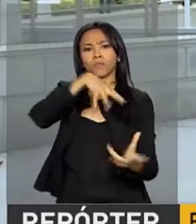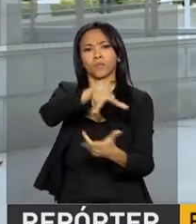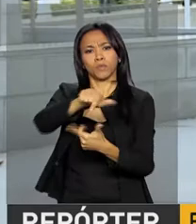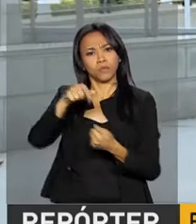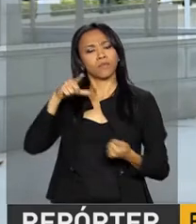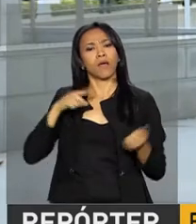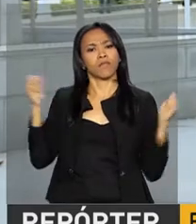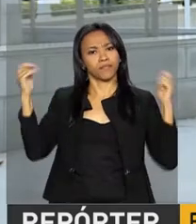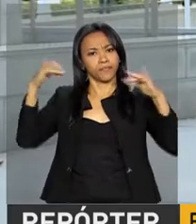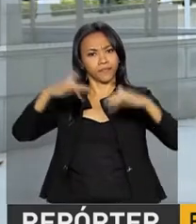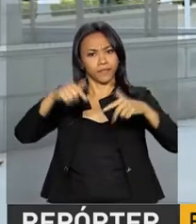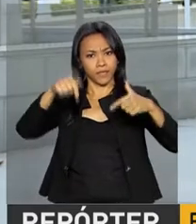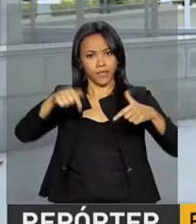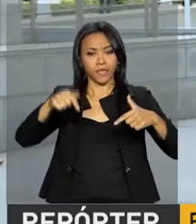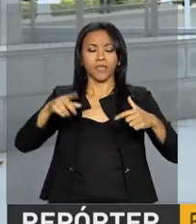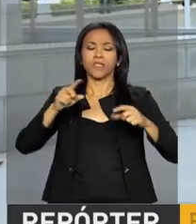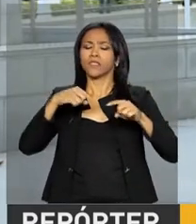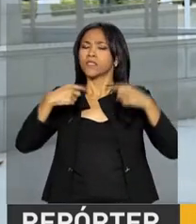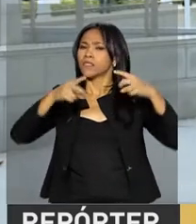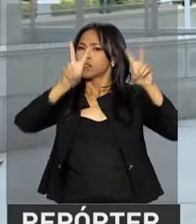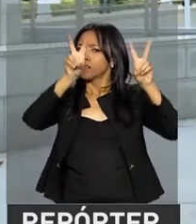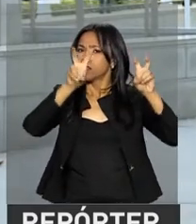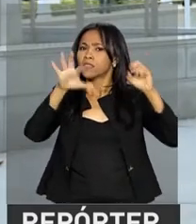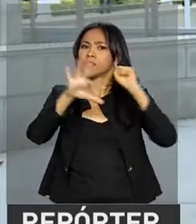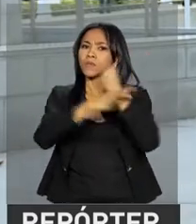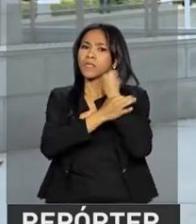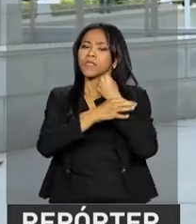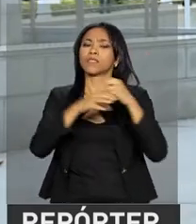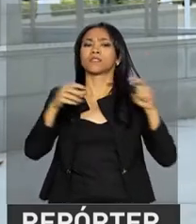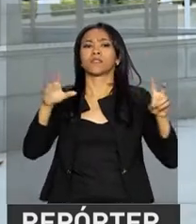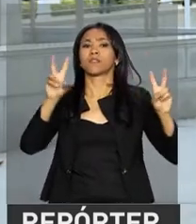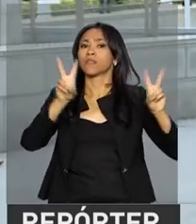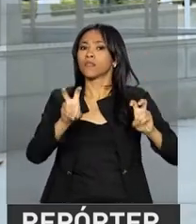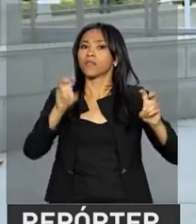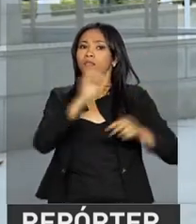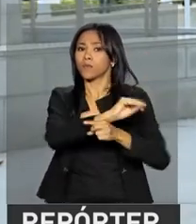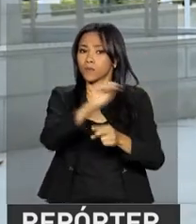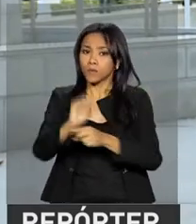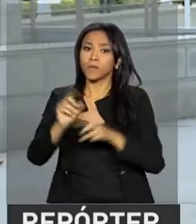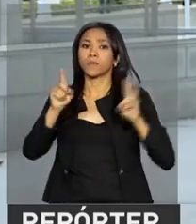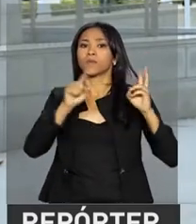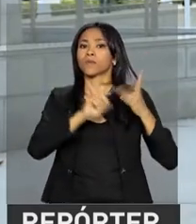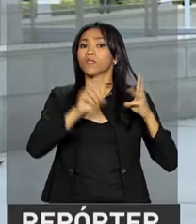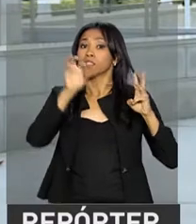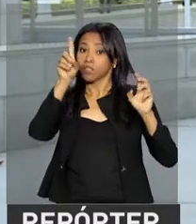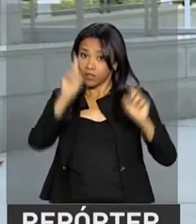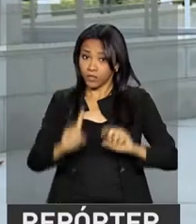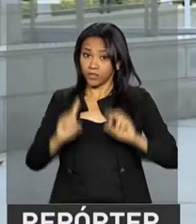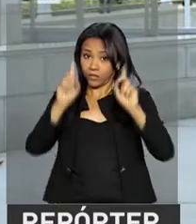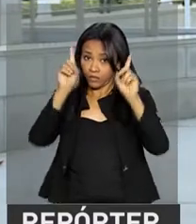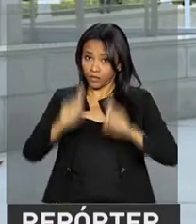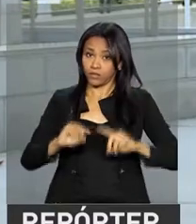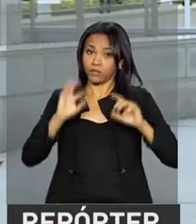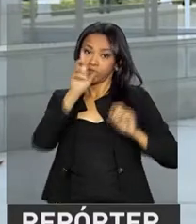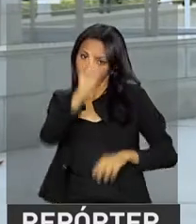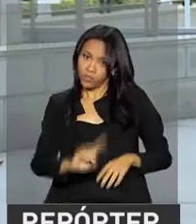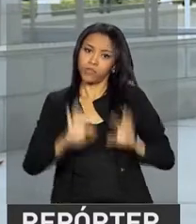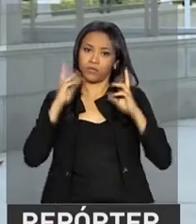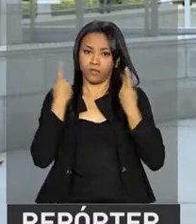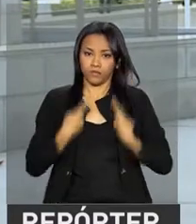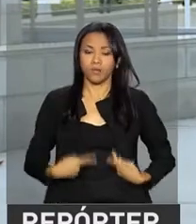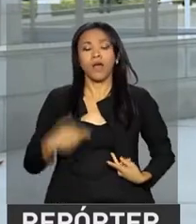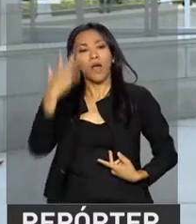aqui, discutindo paz e segurança, desenvolvimento sustentável e direitos humanos. A partir de amanhã, todos